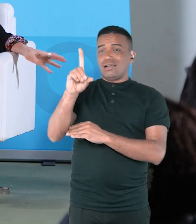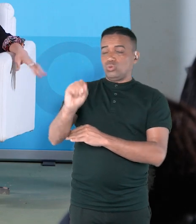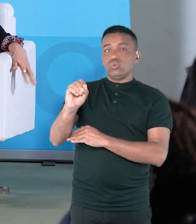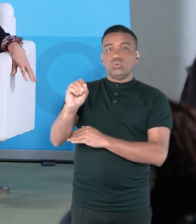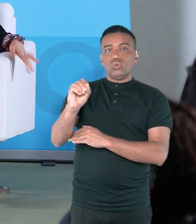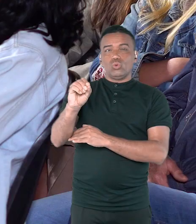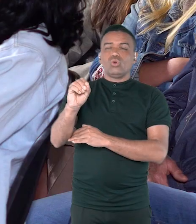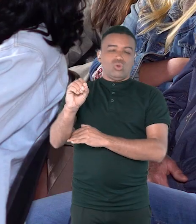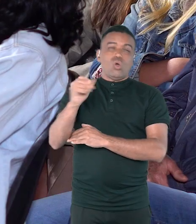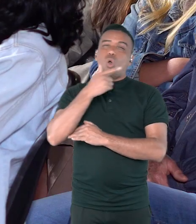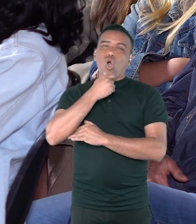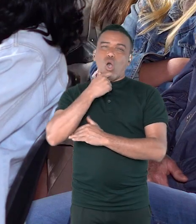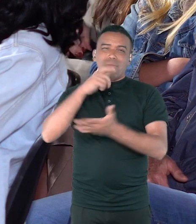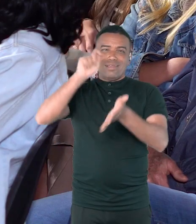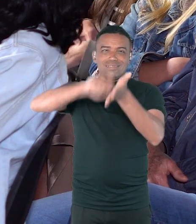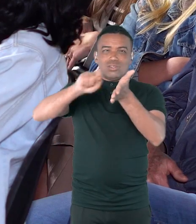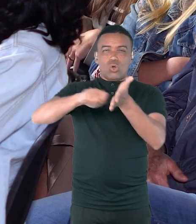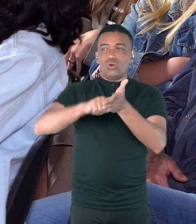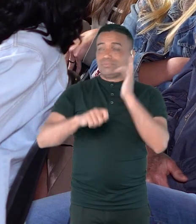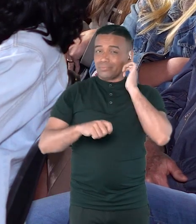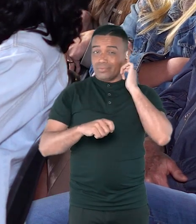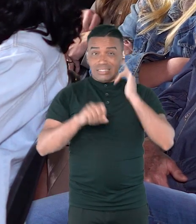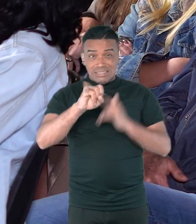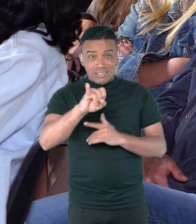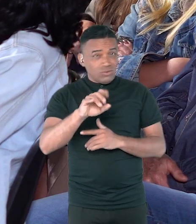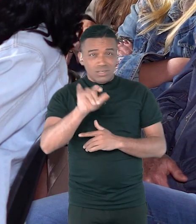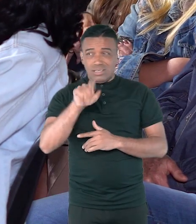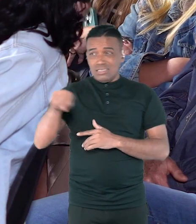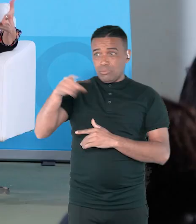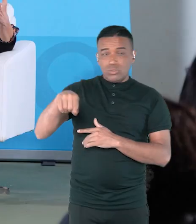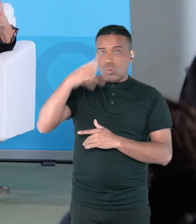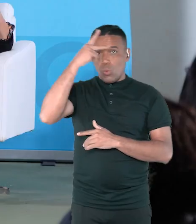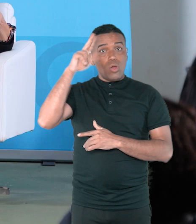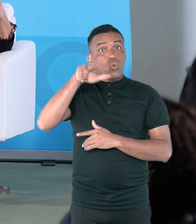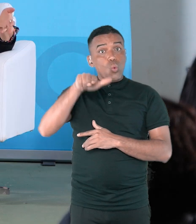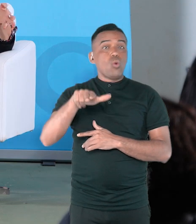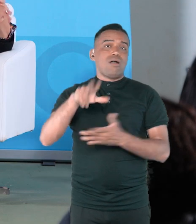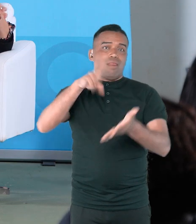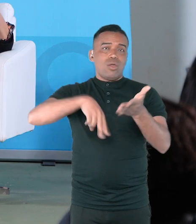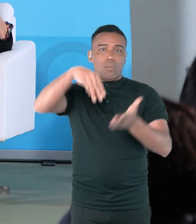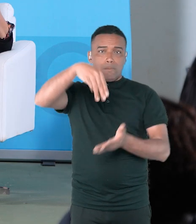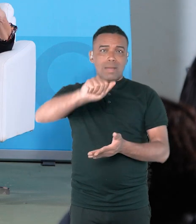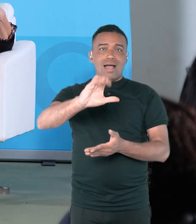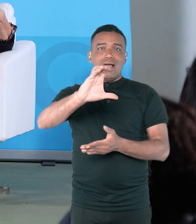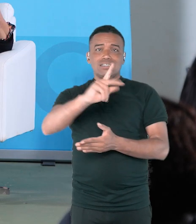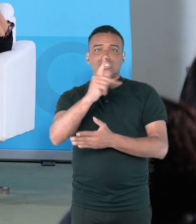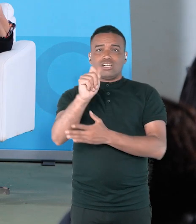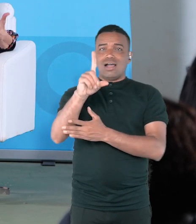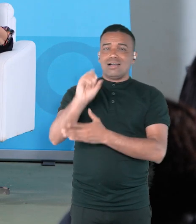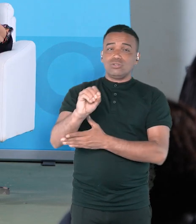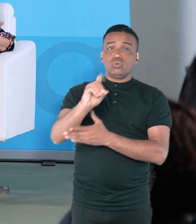li depois Machado. Diversas espectadoras ouvem atentamente. Tem alguém aqui que nunca leu Machado, por